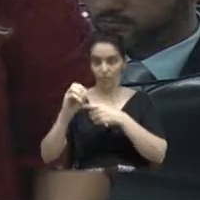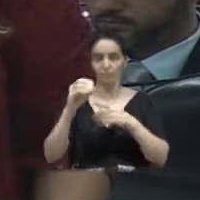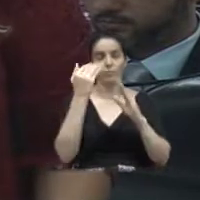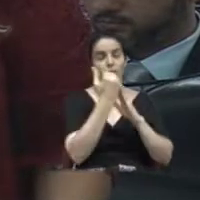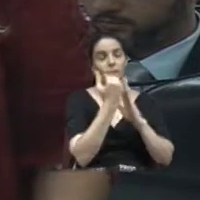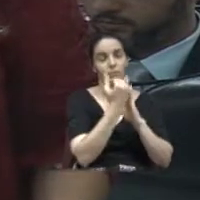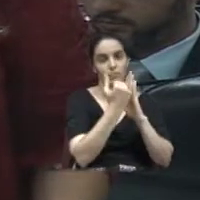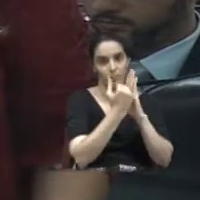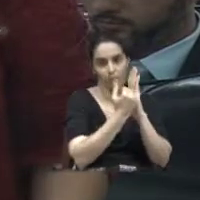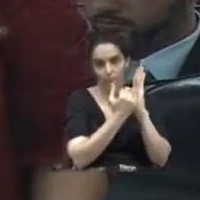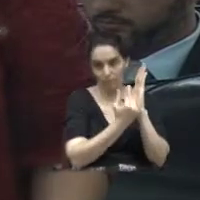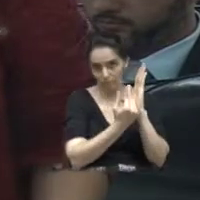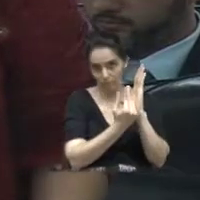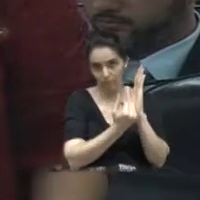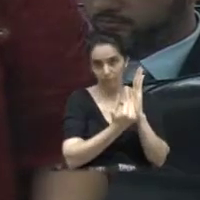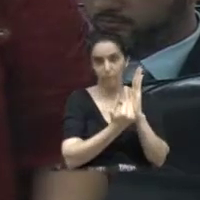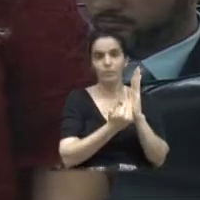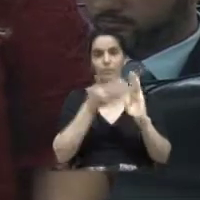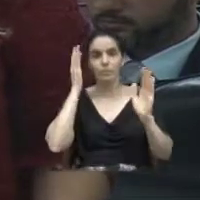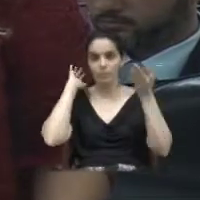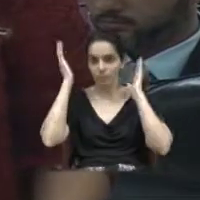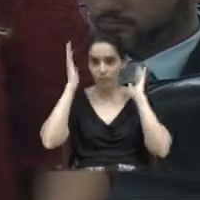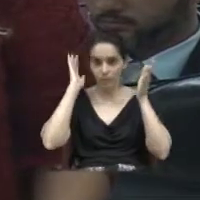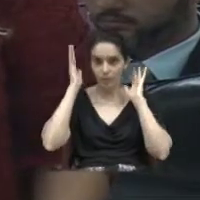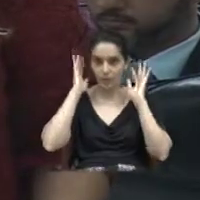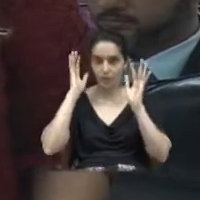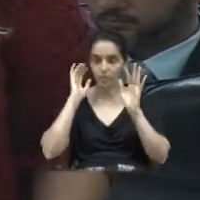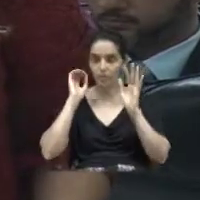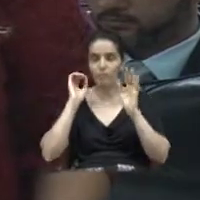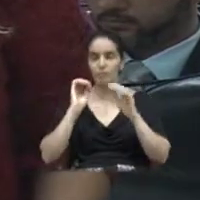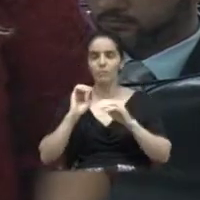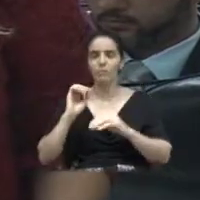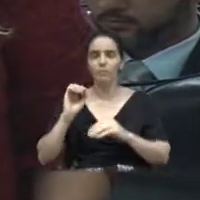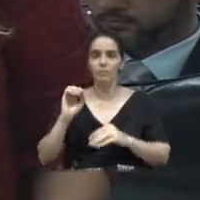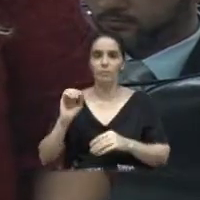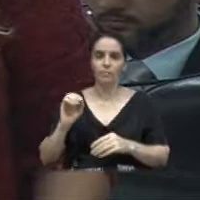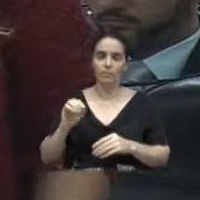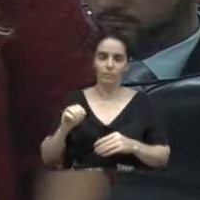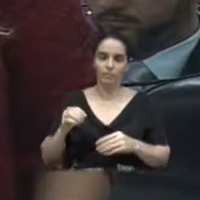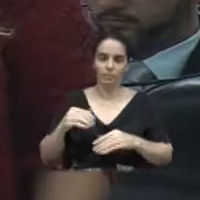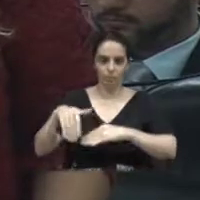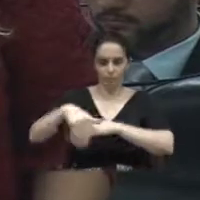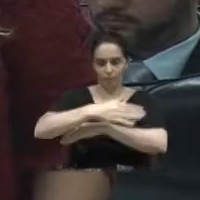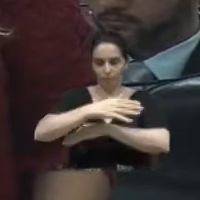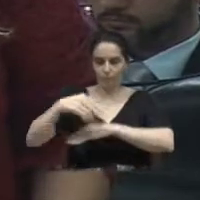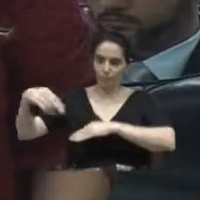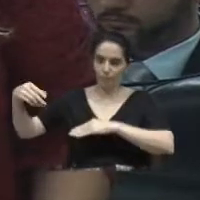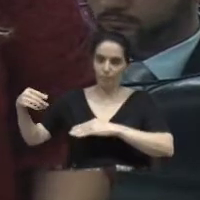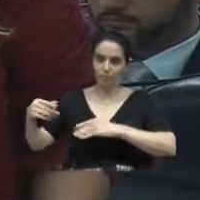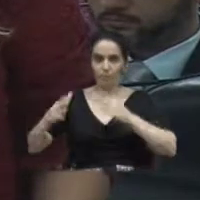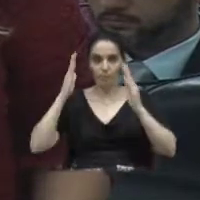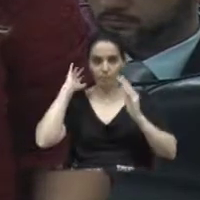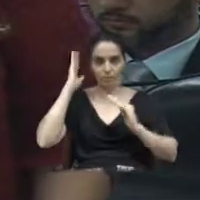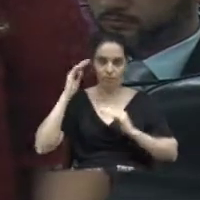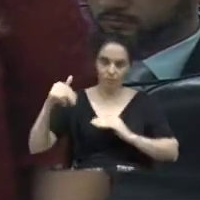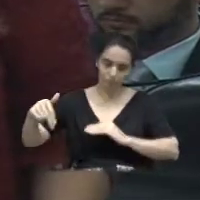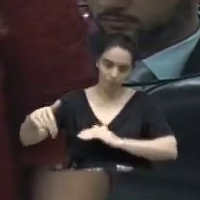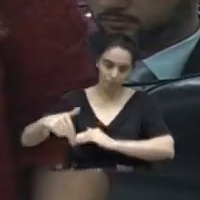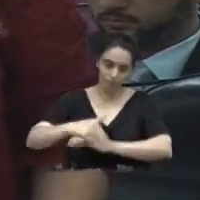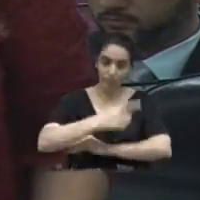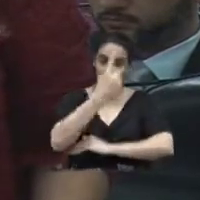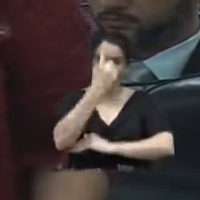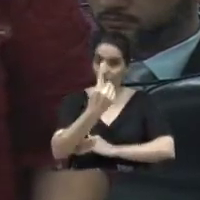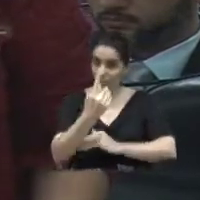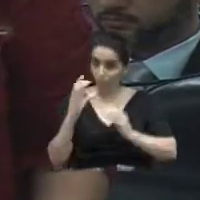falei sobre o cacareco, que hoje nós só temos uma equipe de cacareco,